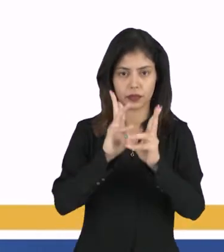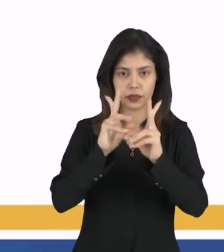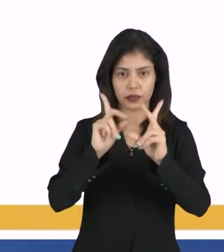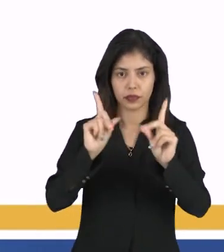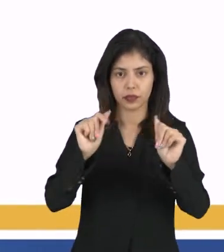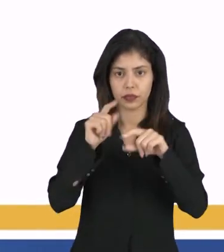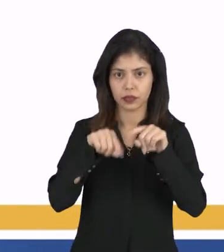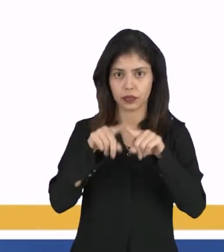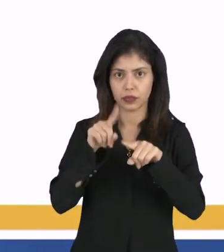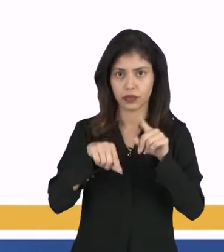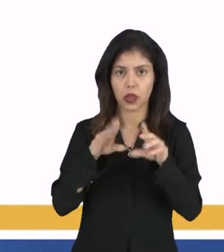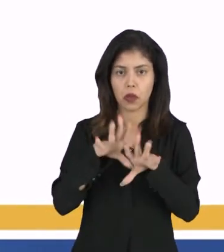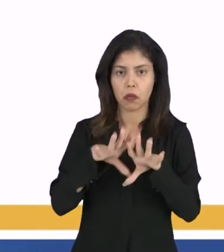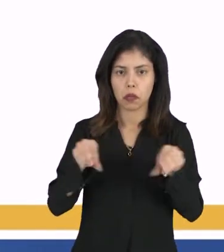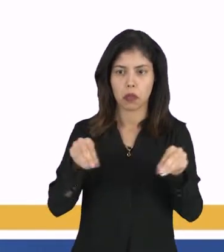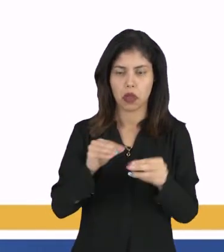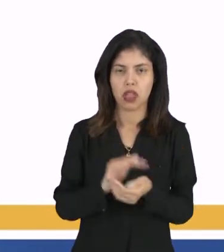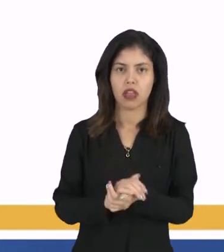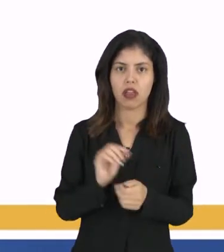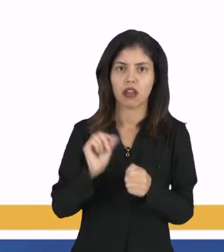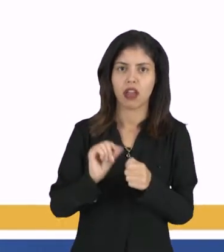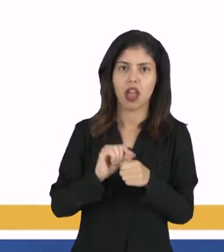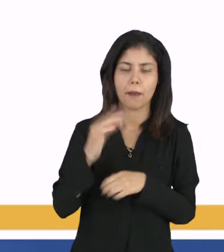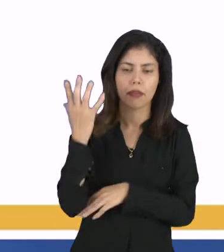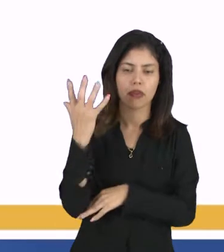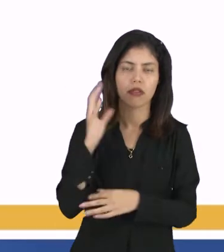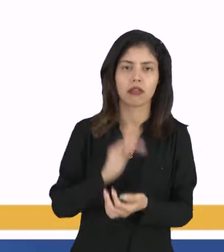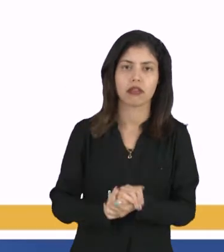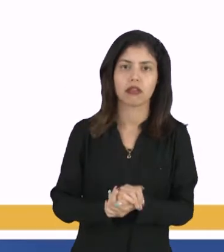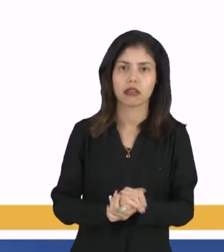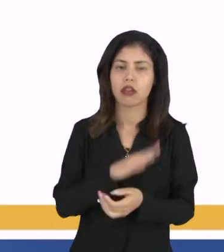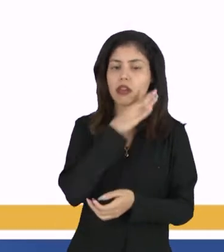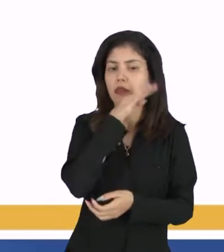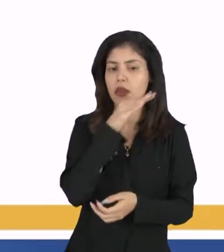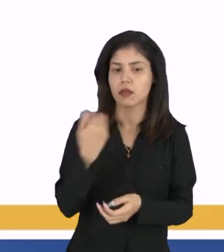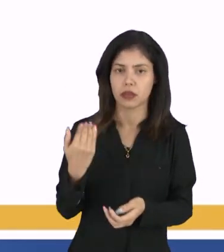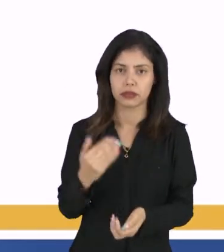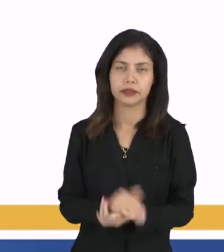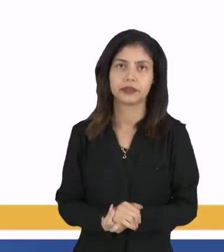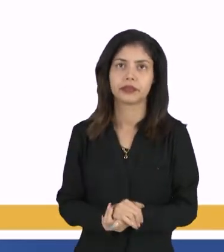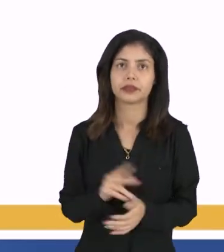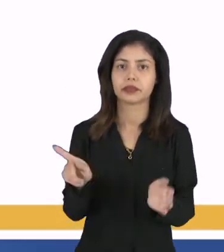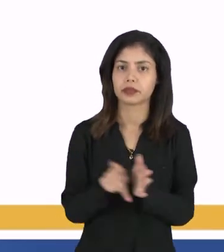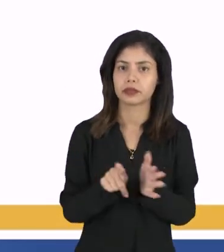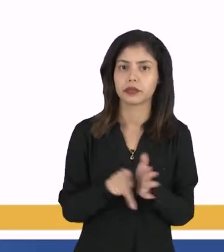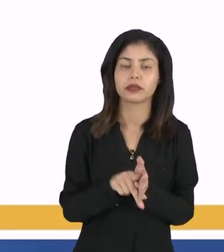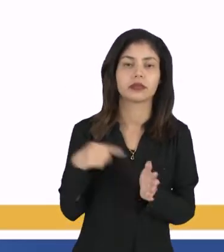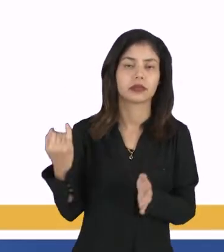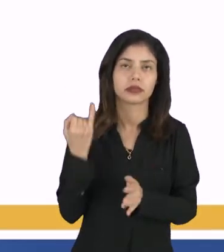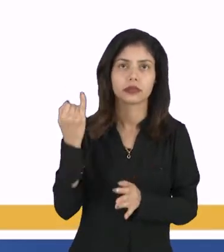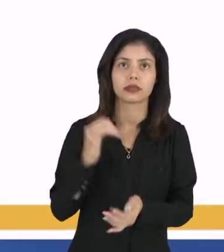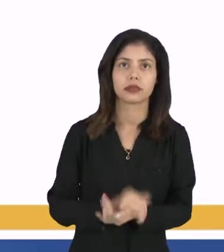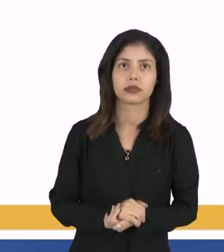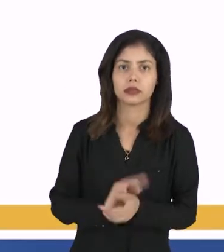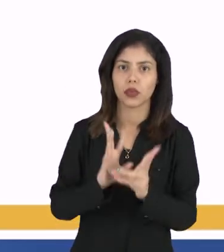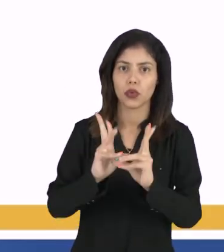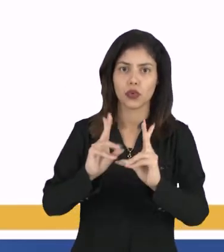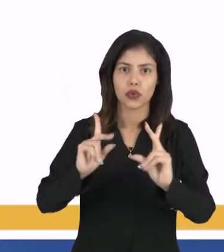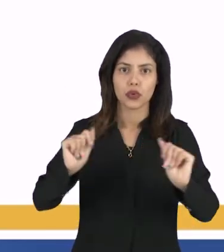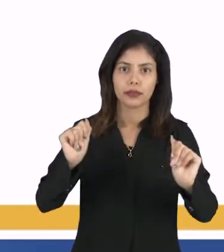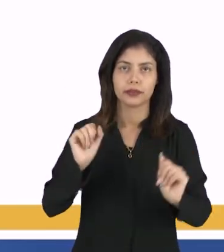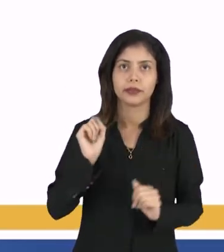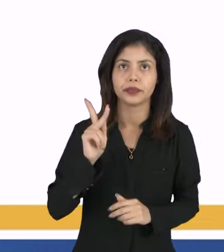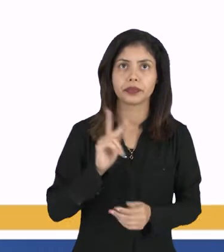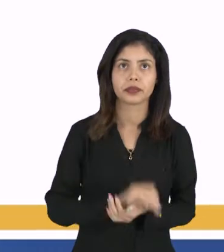decompõem ali a matéria orgânica morta, né? Restos de plantas e restos de animais. Esse é um papel muito importante na natureza, o papel de